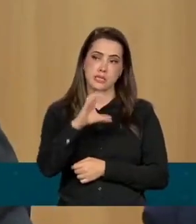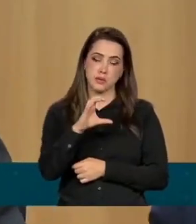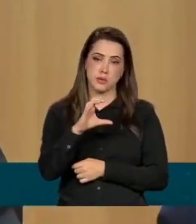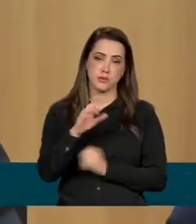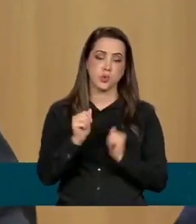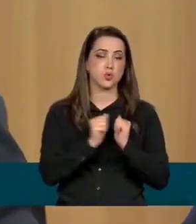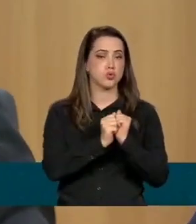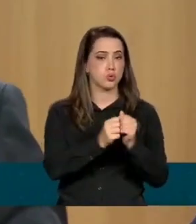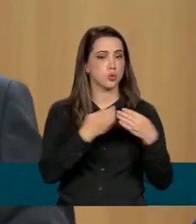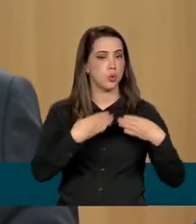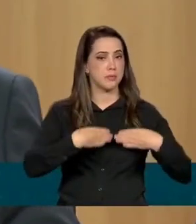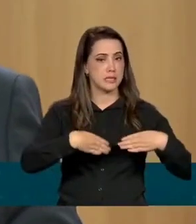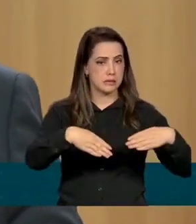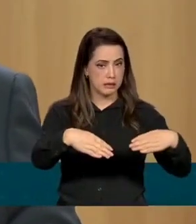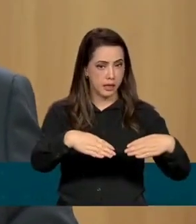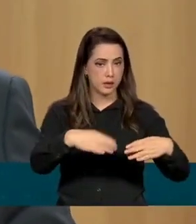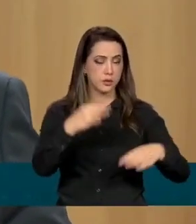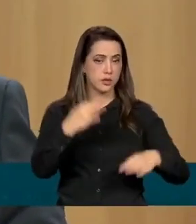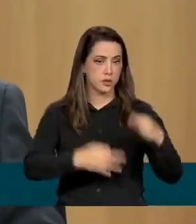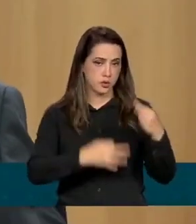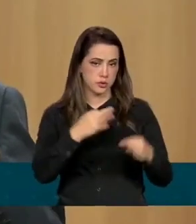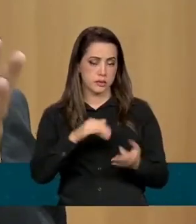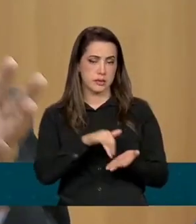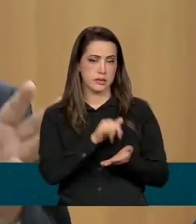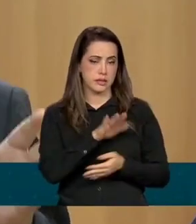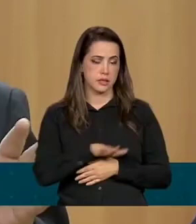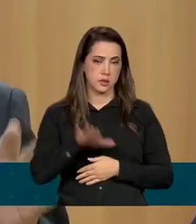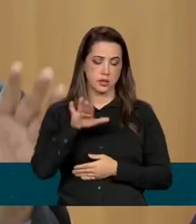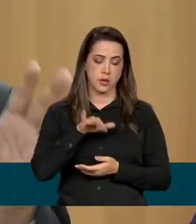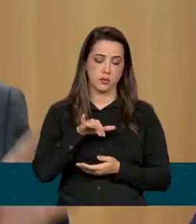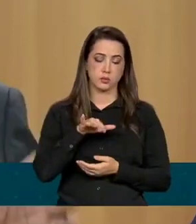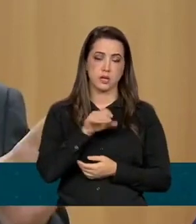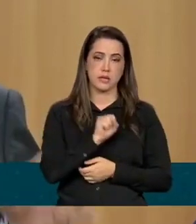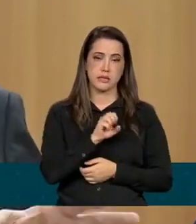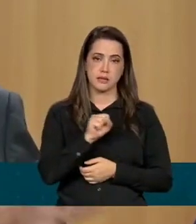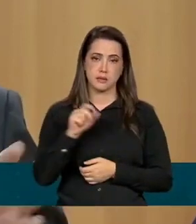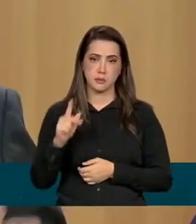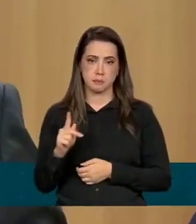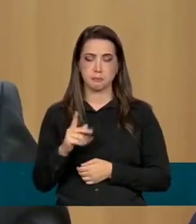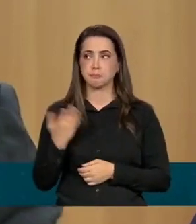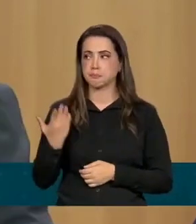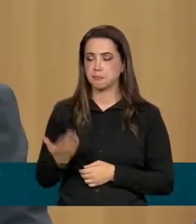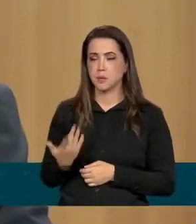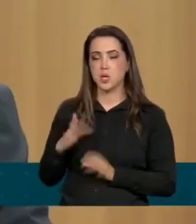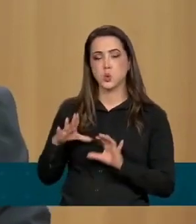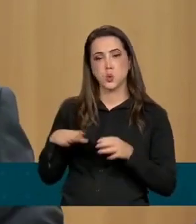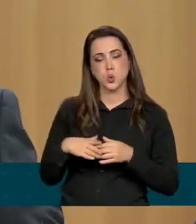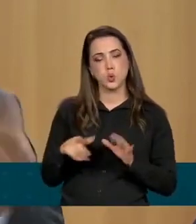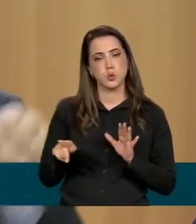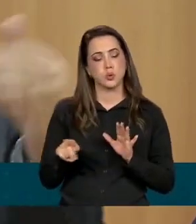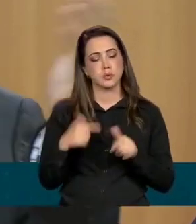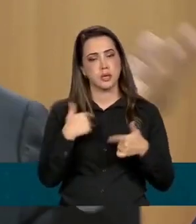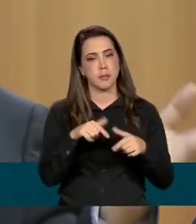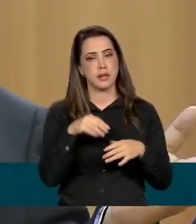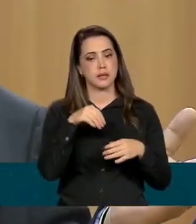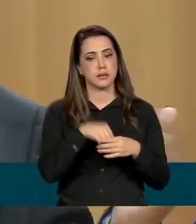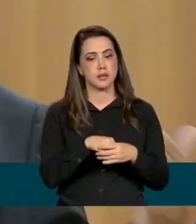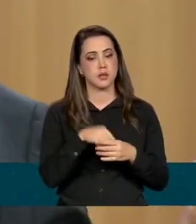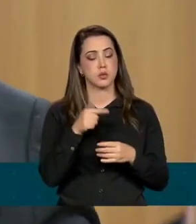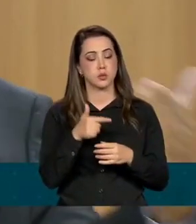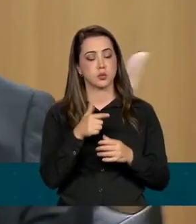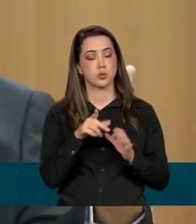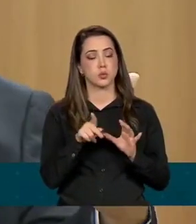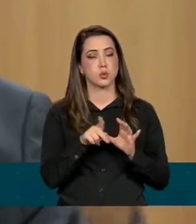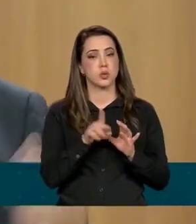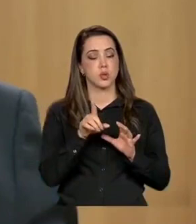do Ministério da Justiça, Secretaria Nacional de Segurança Pública. Esse agrupamento existe, funciona no âmbito da DIOP, e nós temos o trabalho da